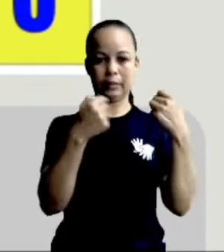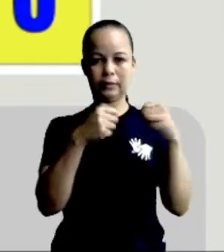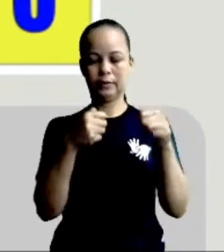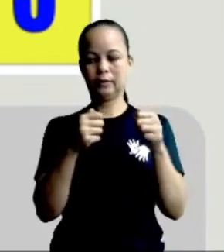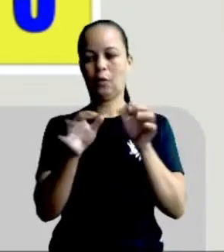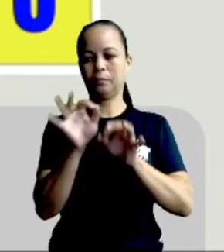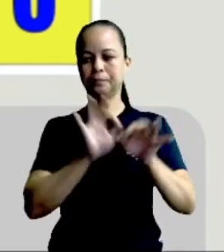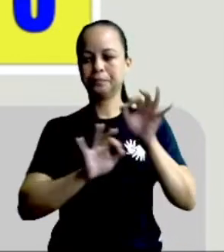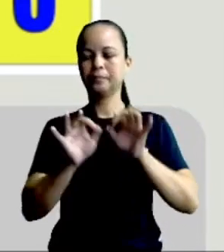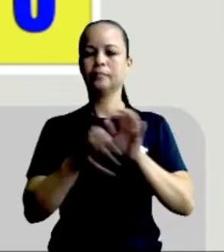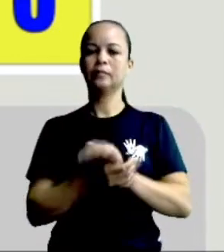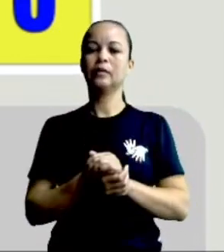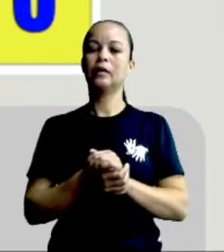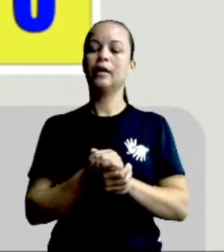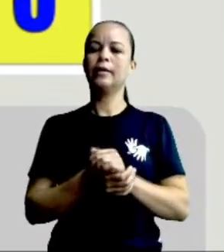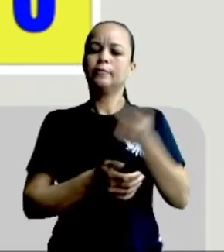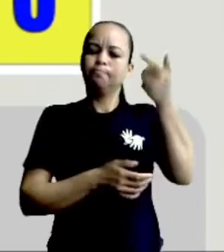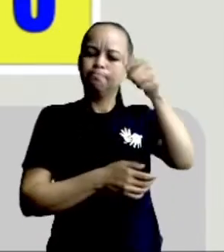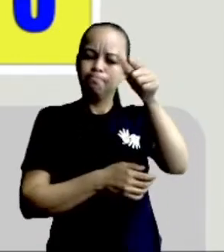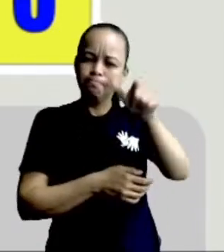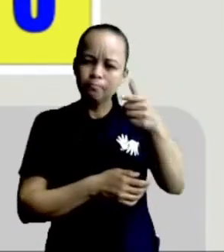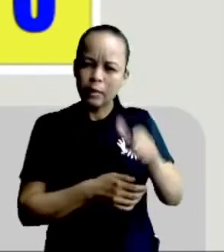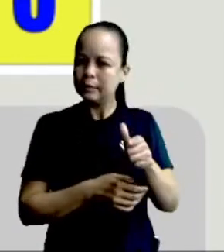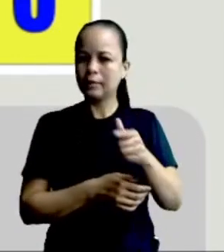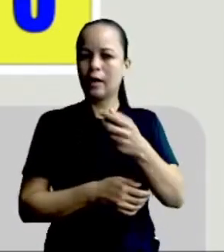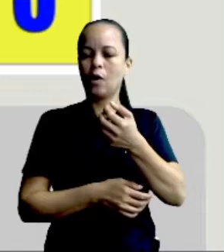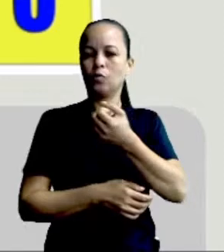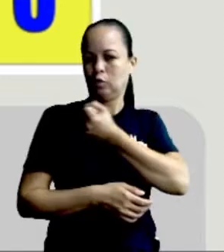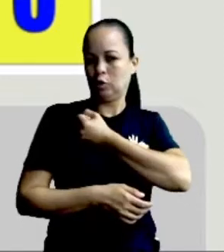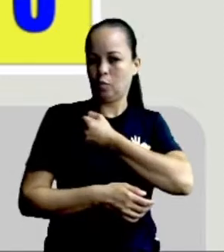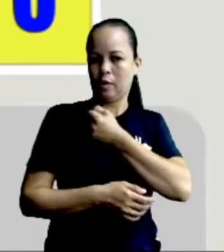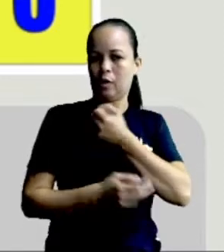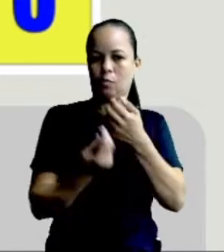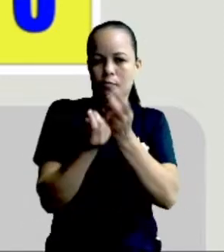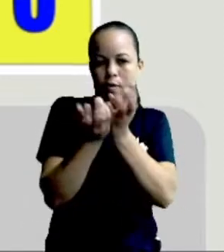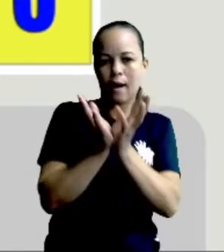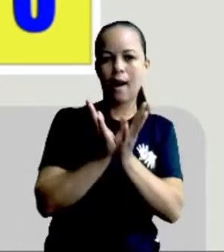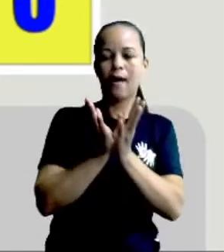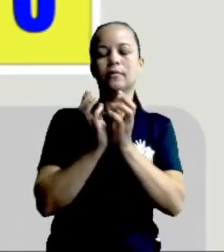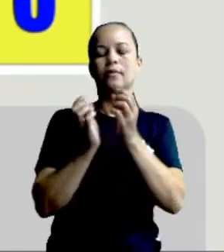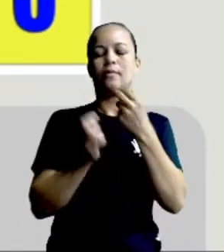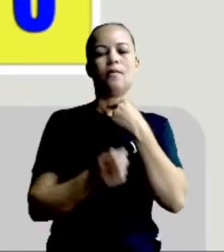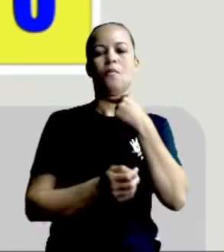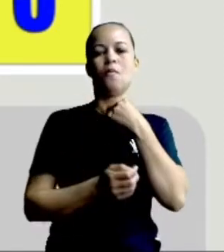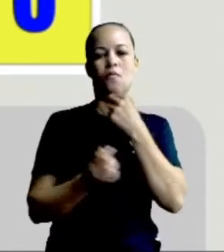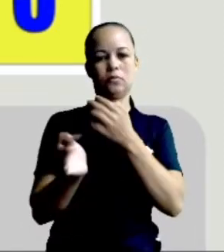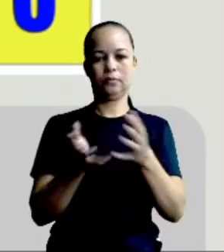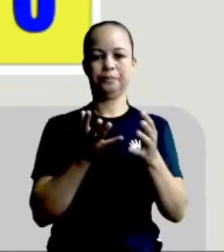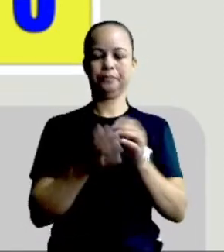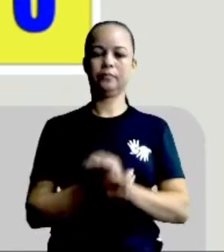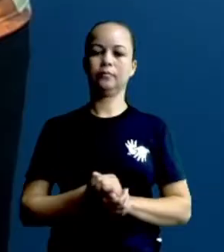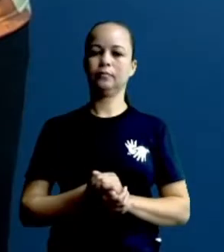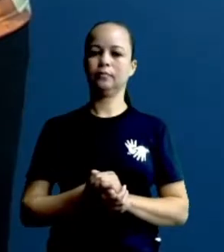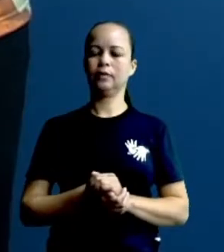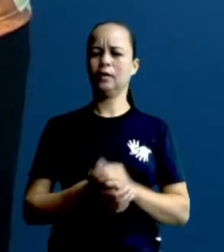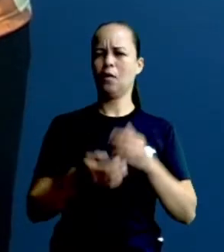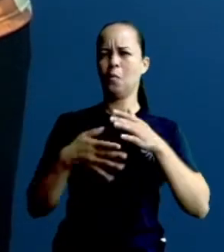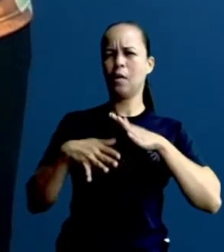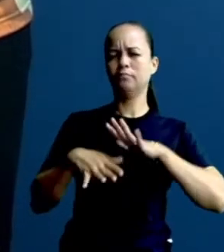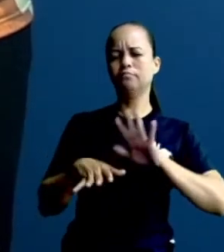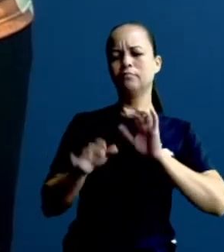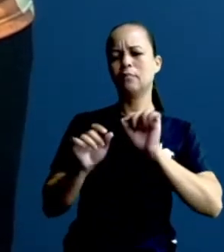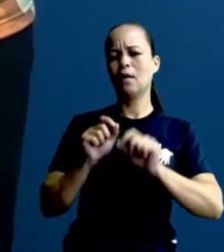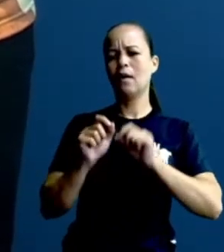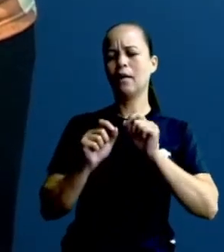E lembrando, sem repetição de cartas em cada composição. Mas calma aí, eles não vão formar, né,